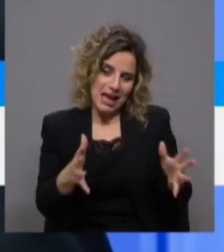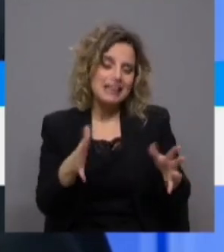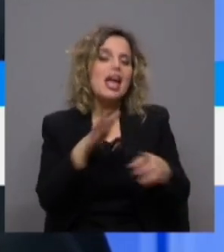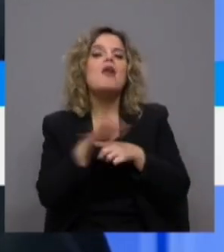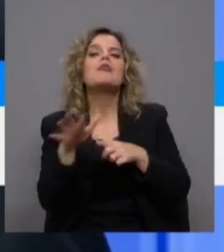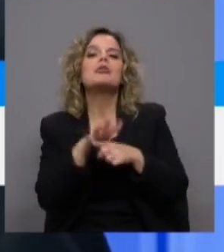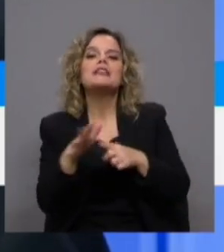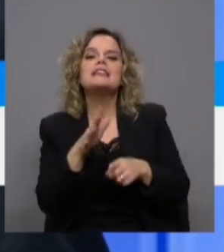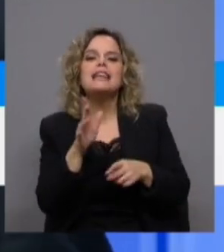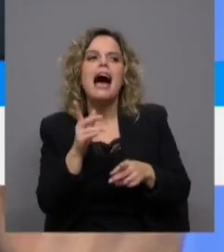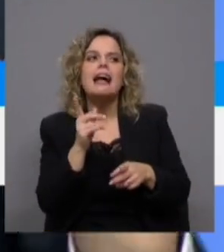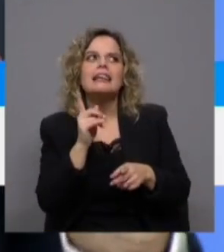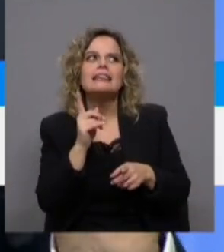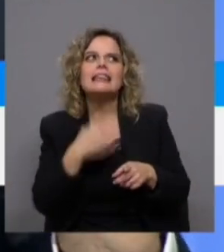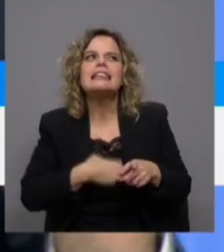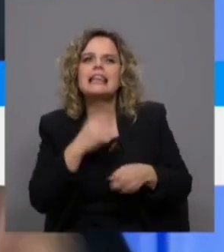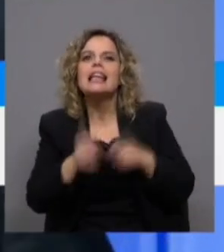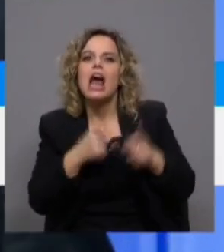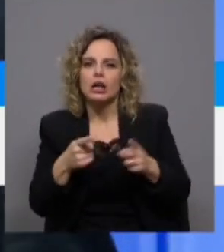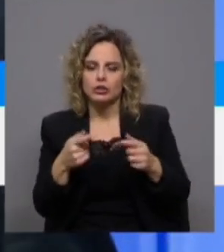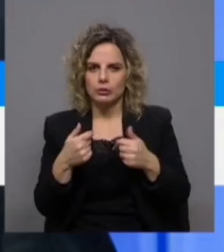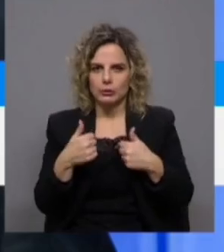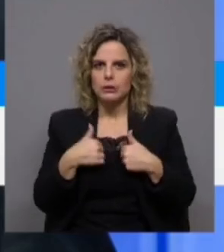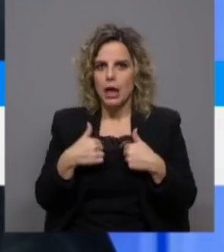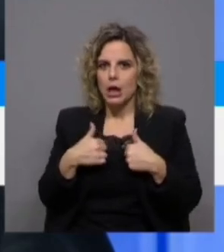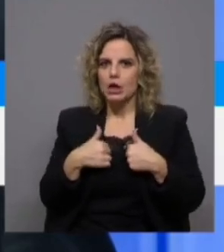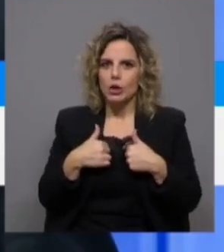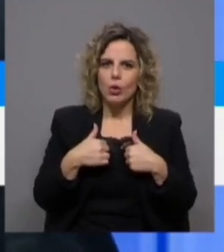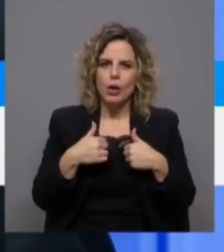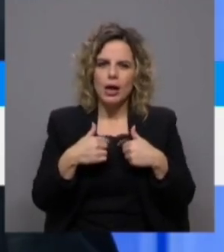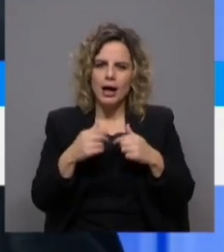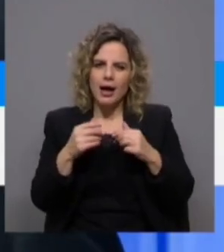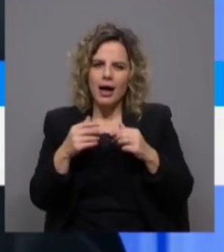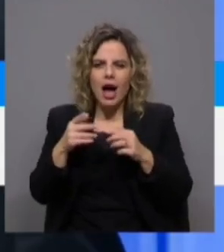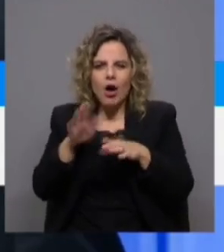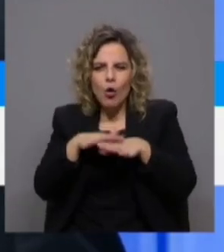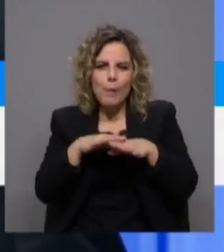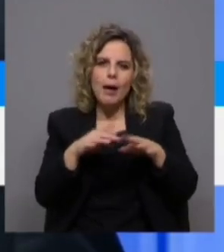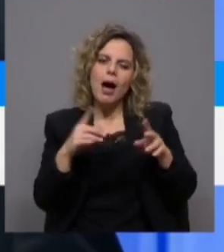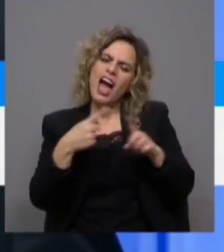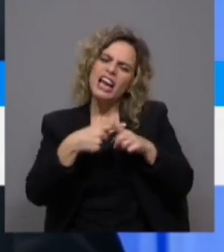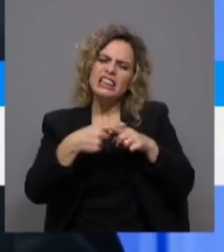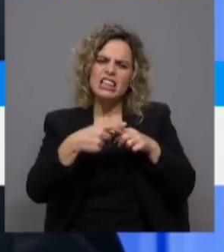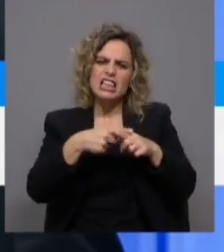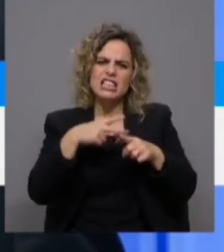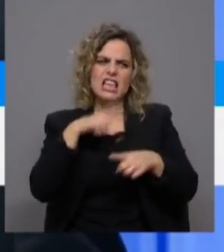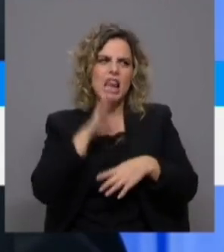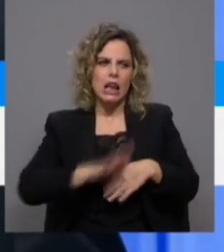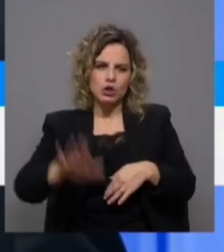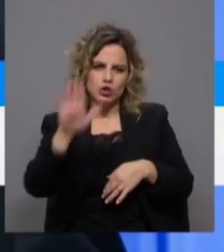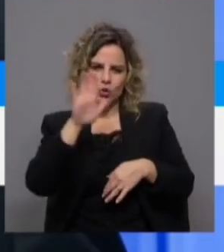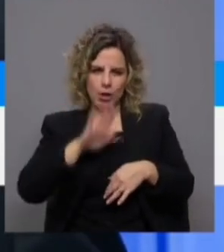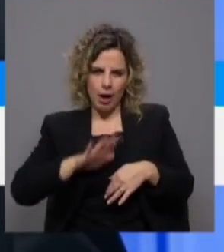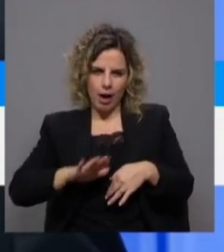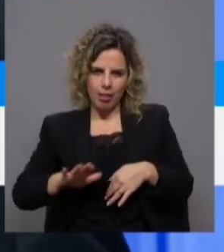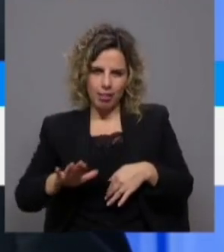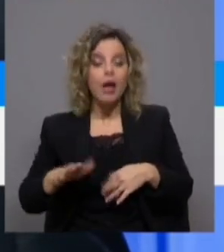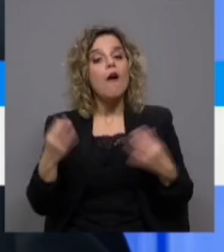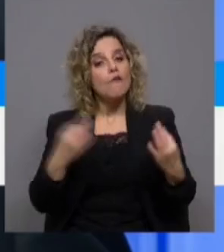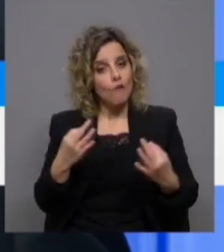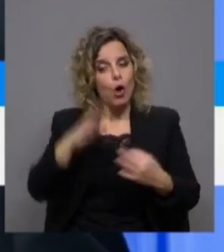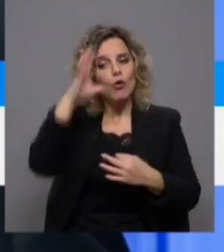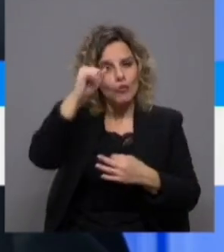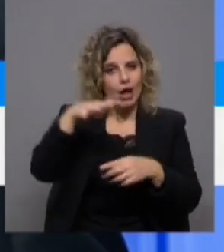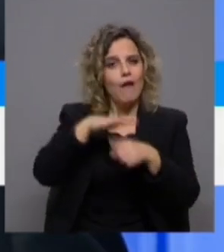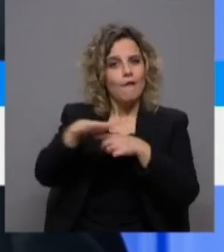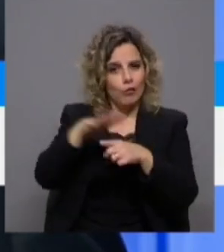em que sentido no sentido e agora vou aqui abrir "do interesse Nacional nós sabemos que foi parte desse interesse nacional e das influências do